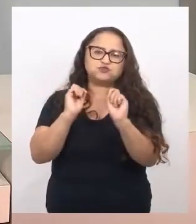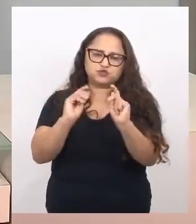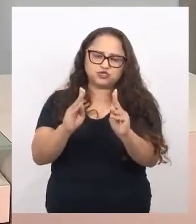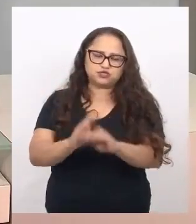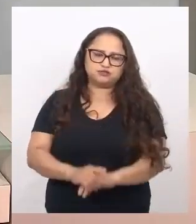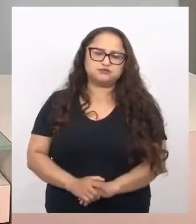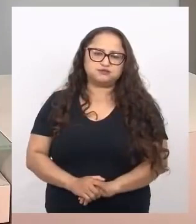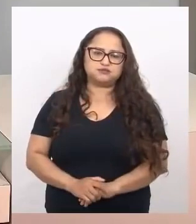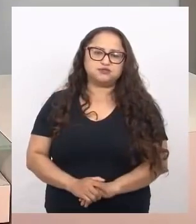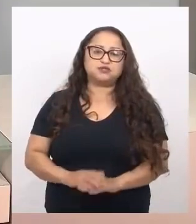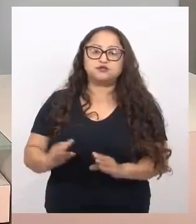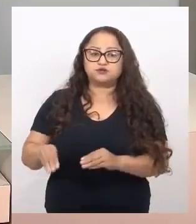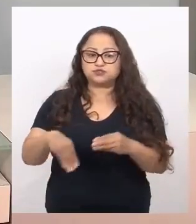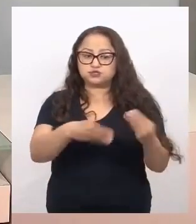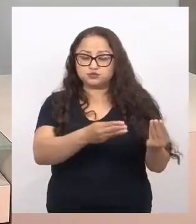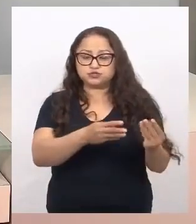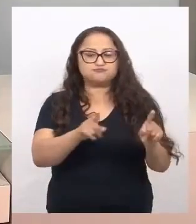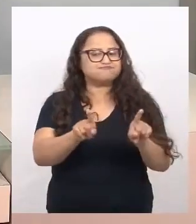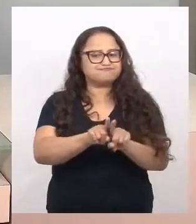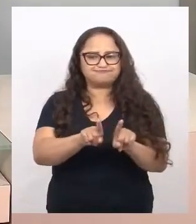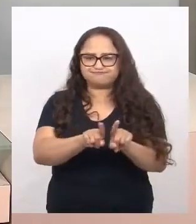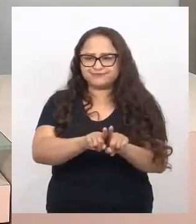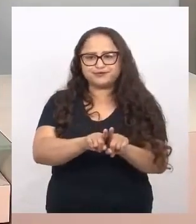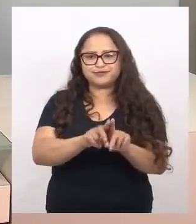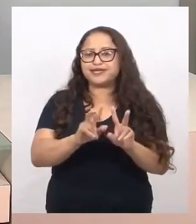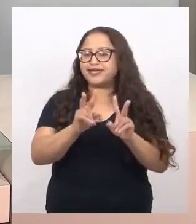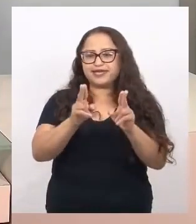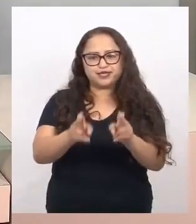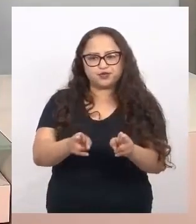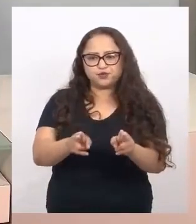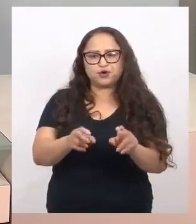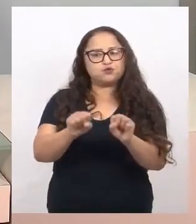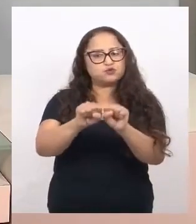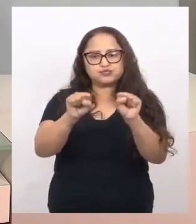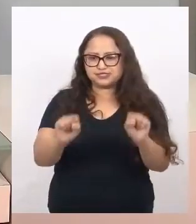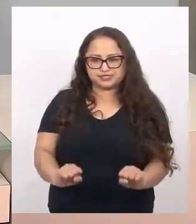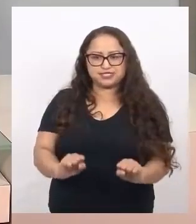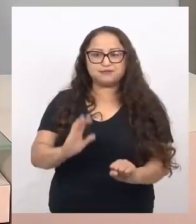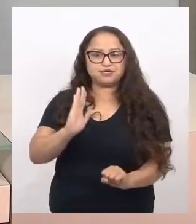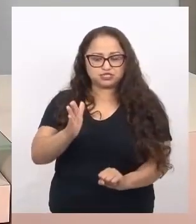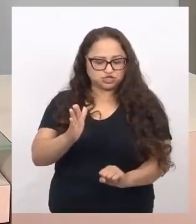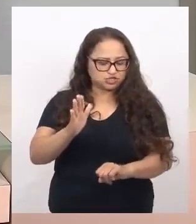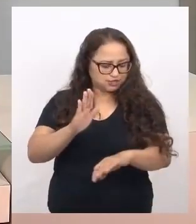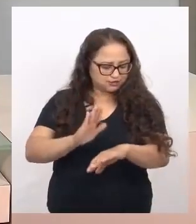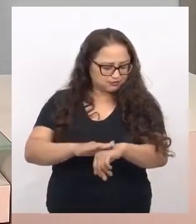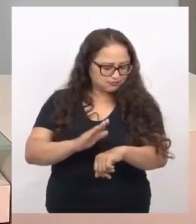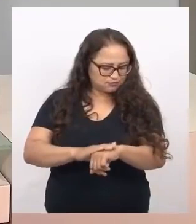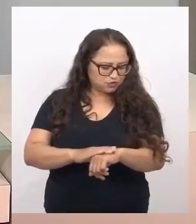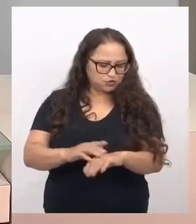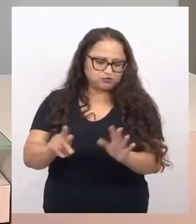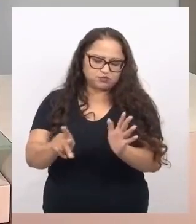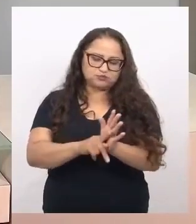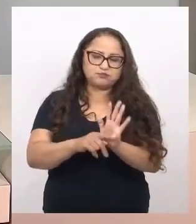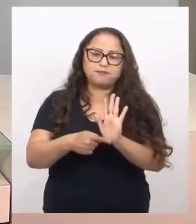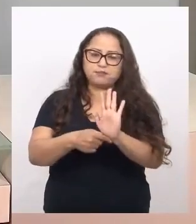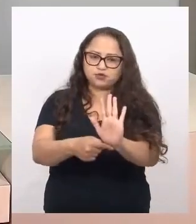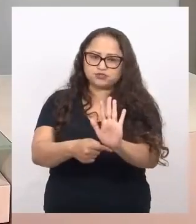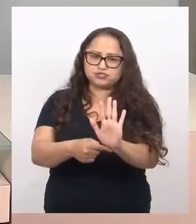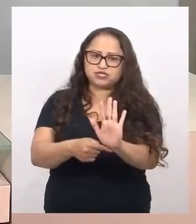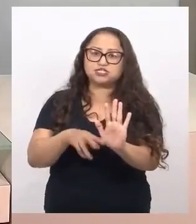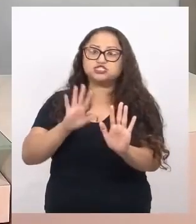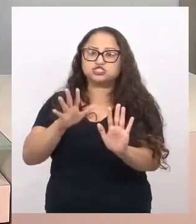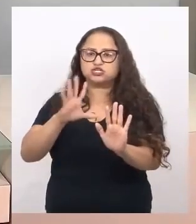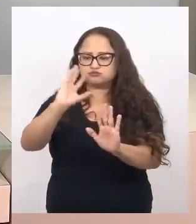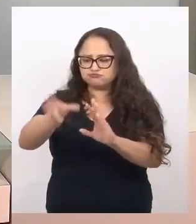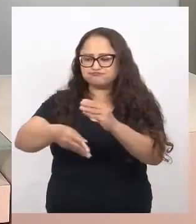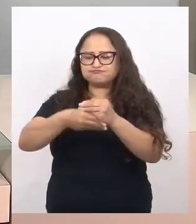da atribuição, também, a atribuição, o próprio sistema já vai fazer lendo uma aula junto com